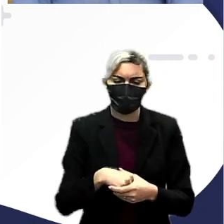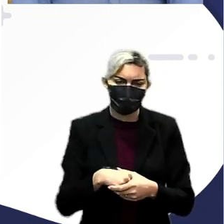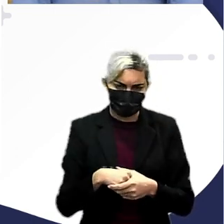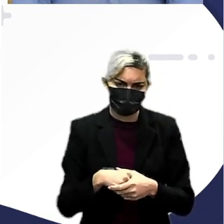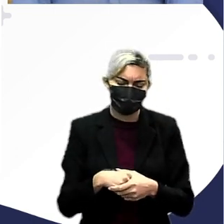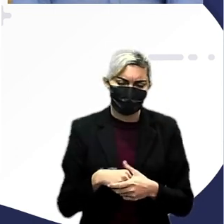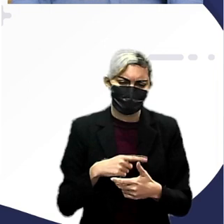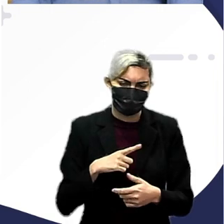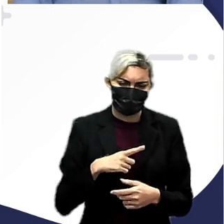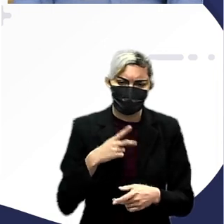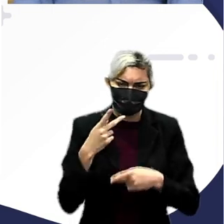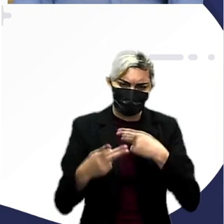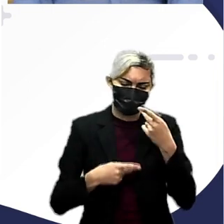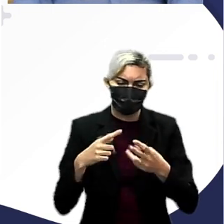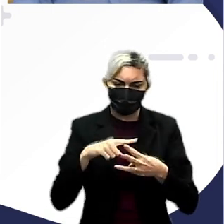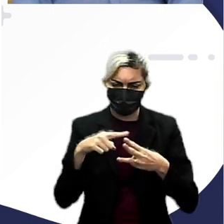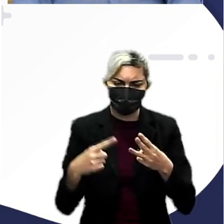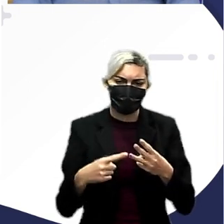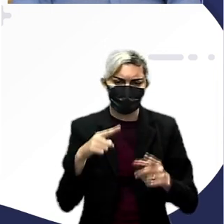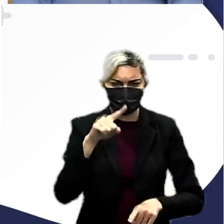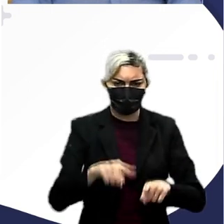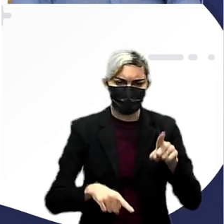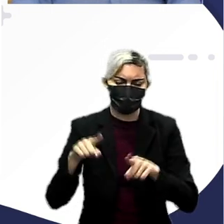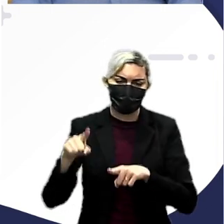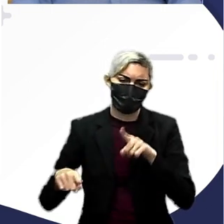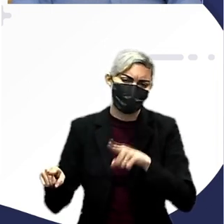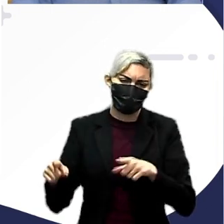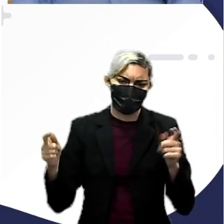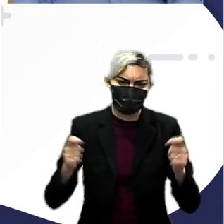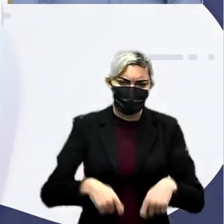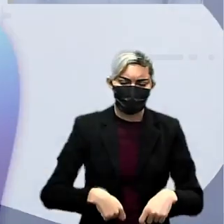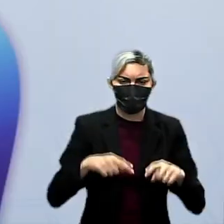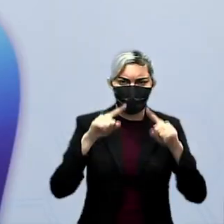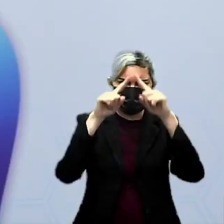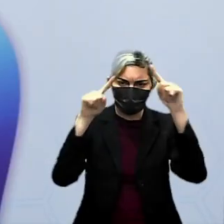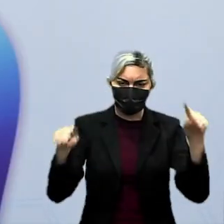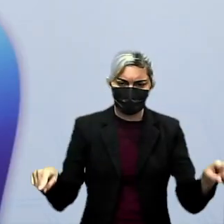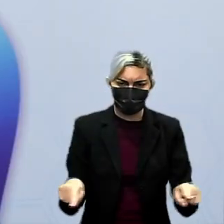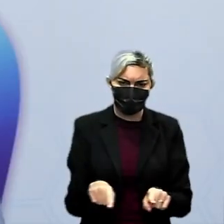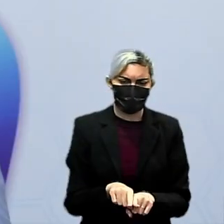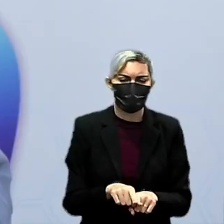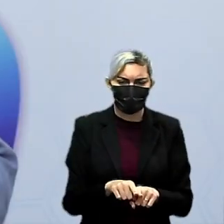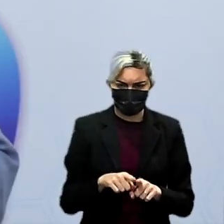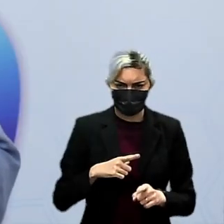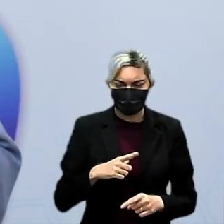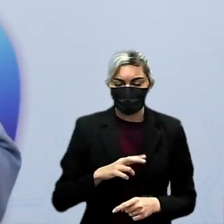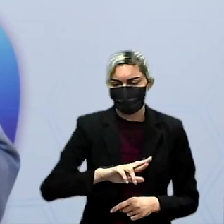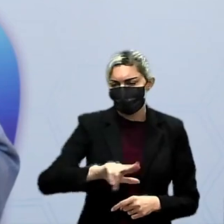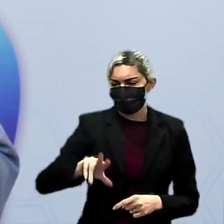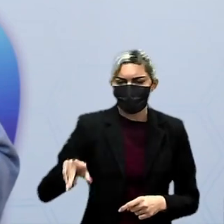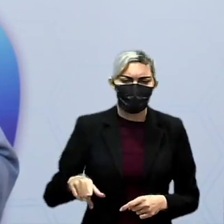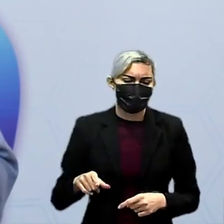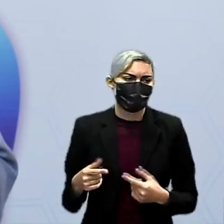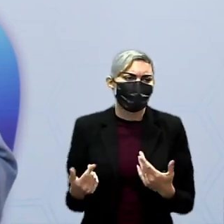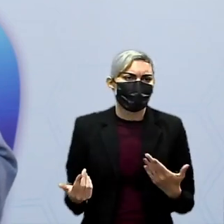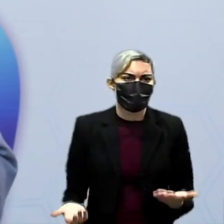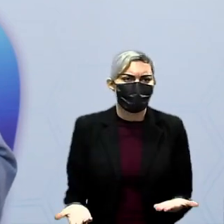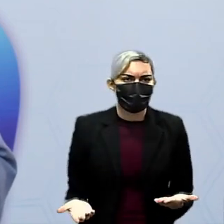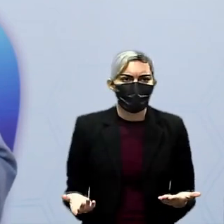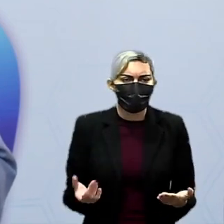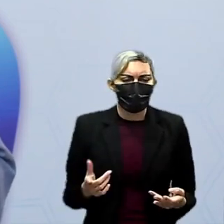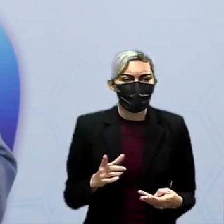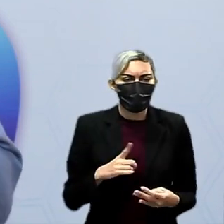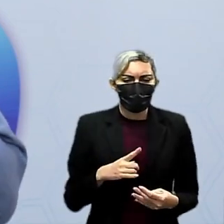organização, a gente tem que falar nos 3 níveis, né, da pirâmide organizacional. Não vai ser